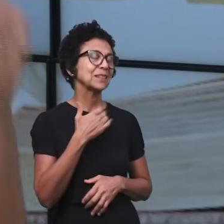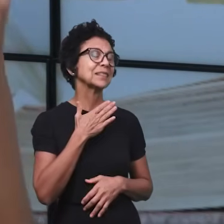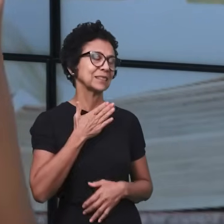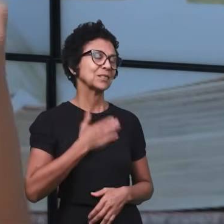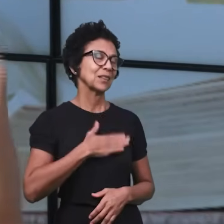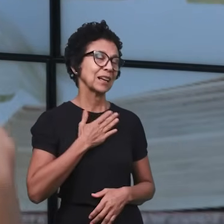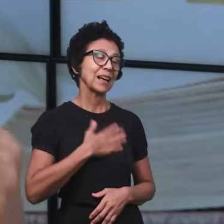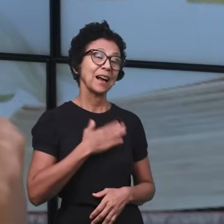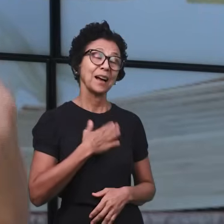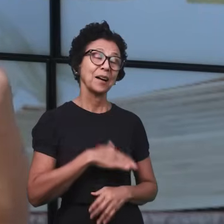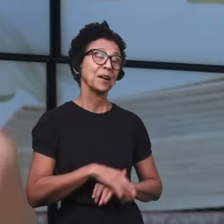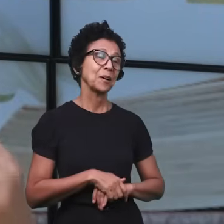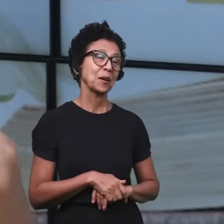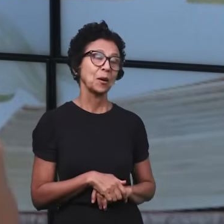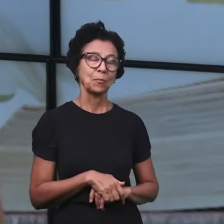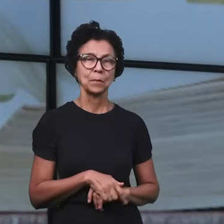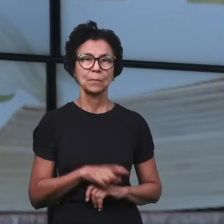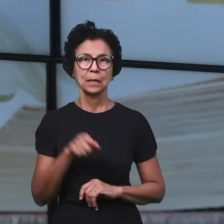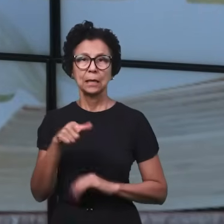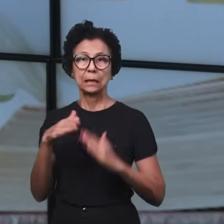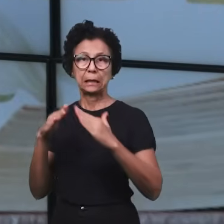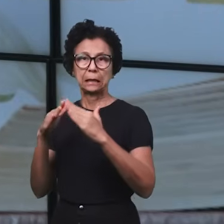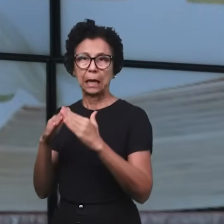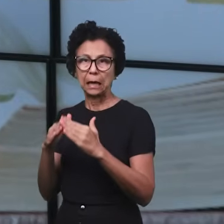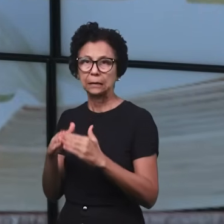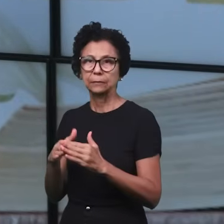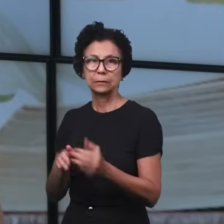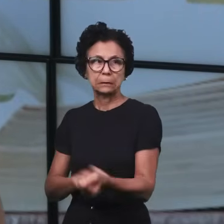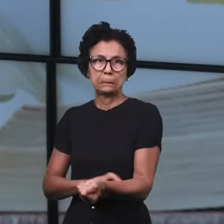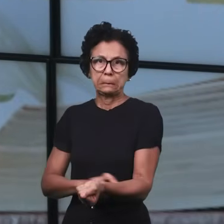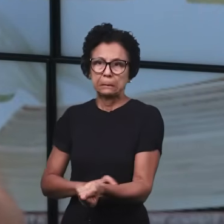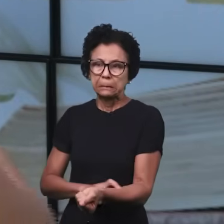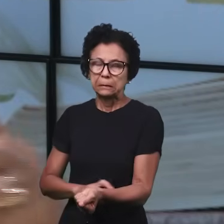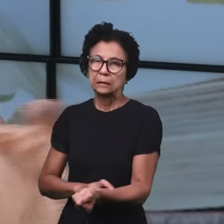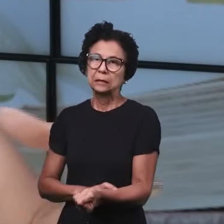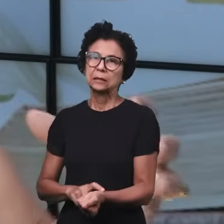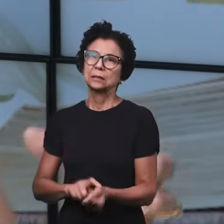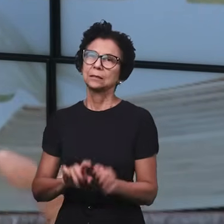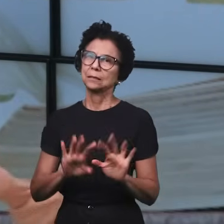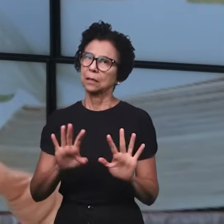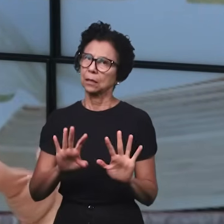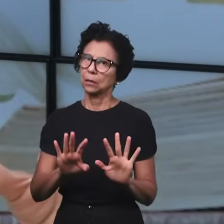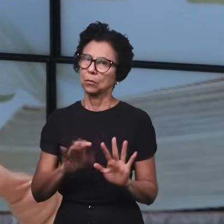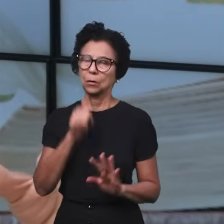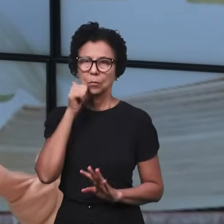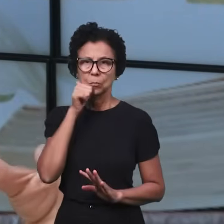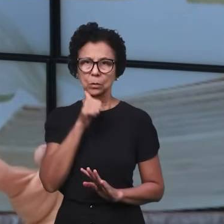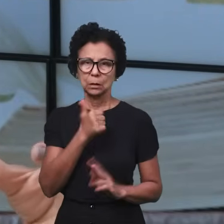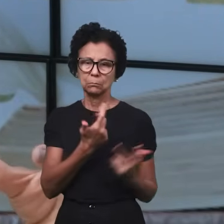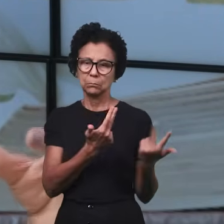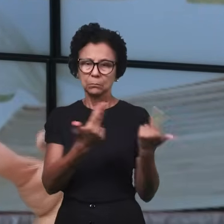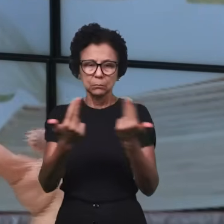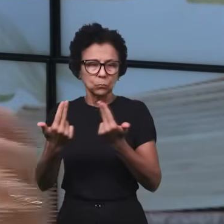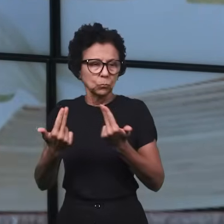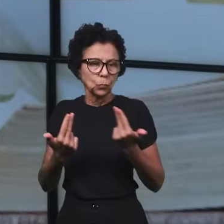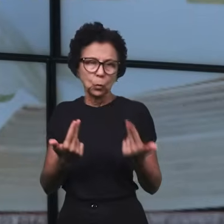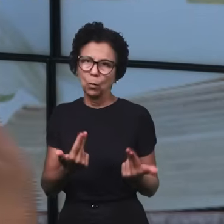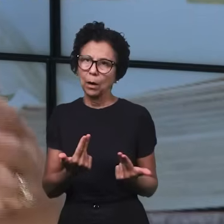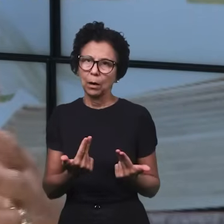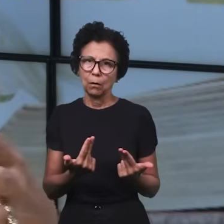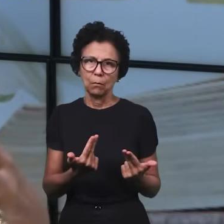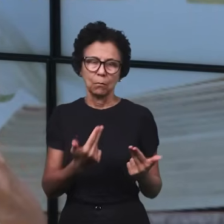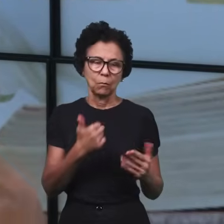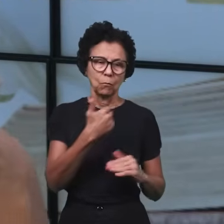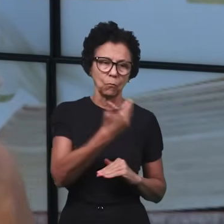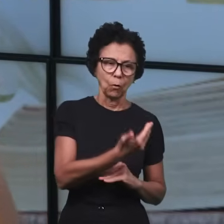Então a gente tem que buscar a paz, principalmente a paz que vem do Senhor. Ela independe das circunstâncias, né? E onde está